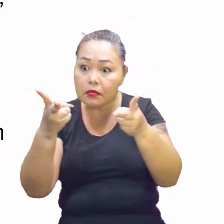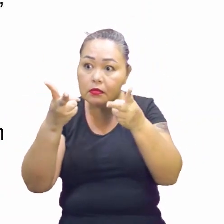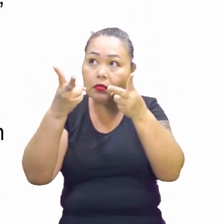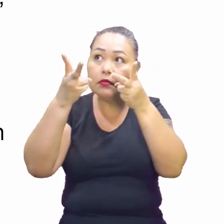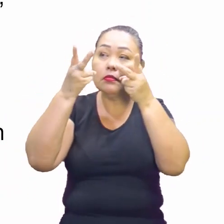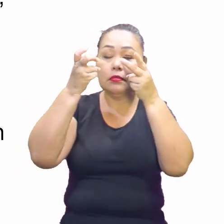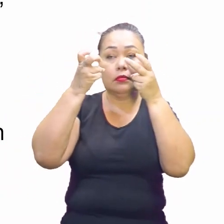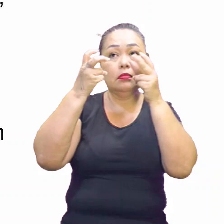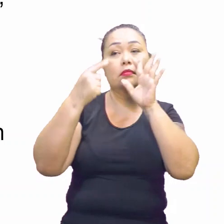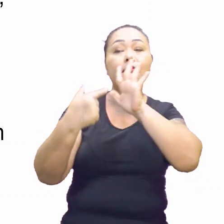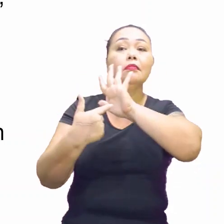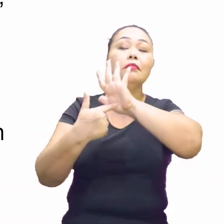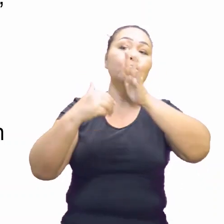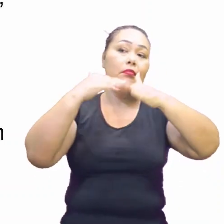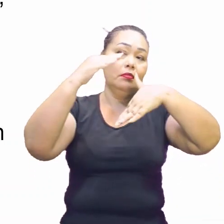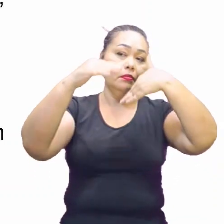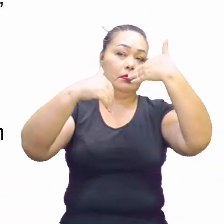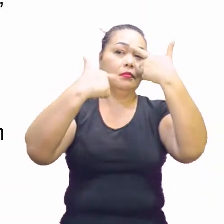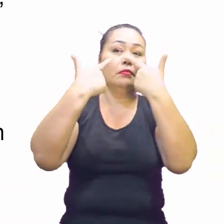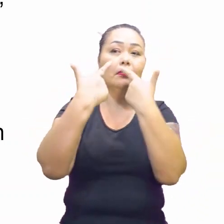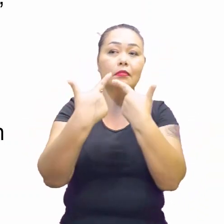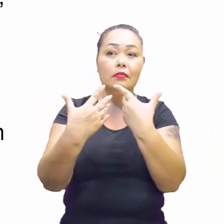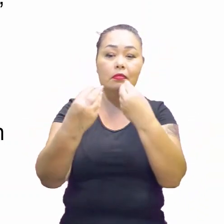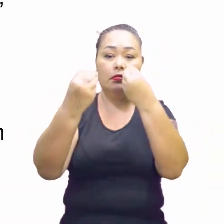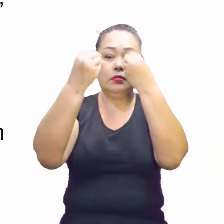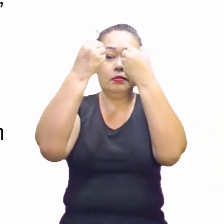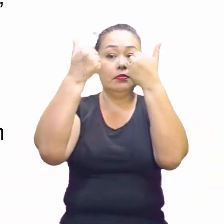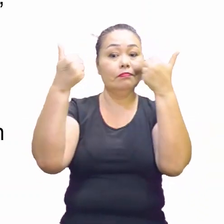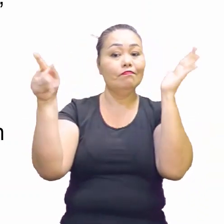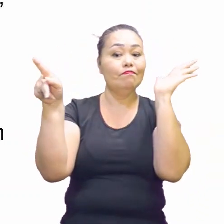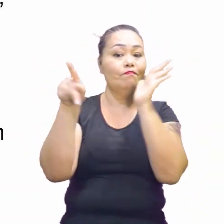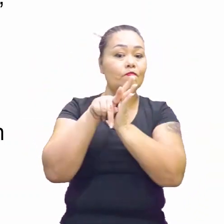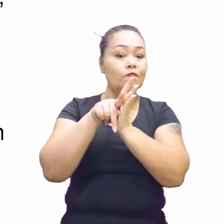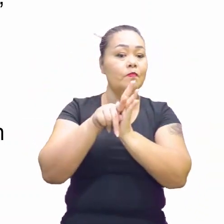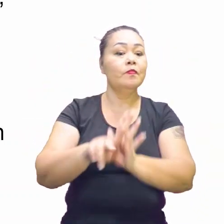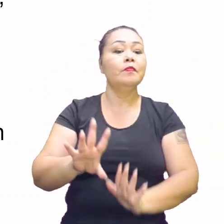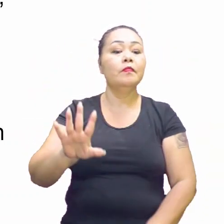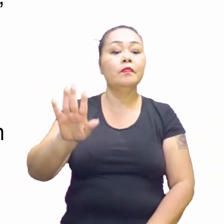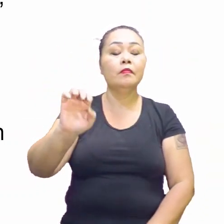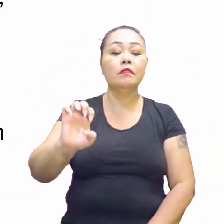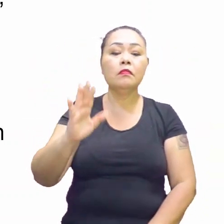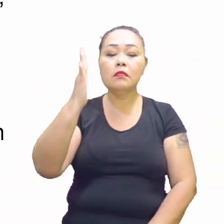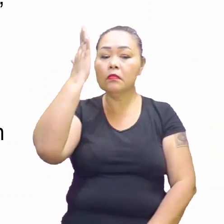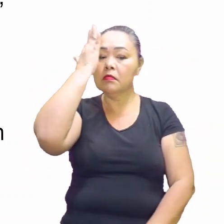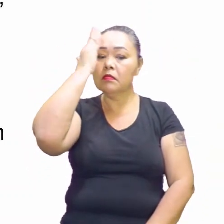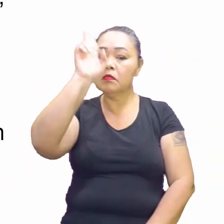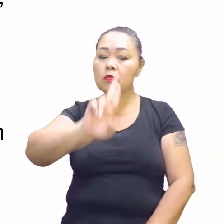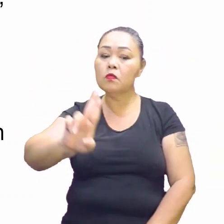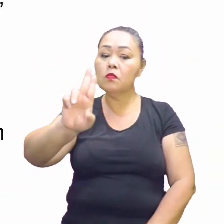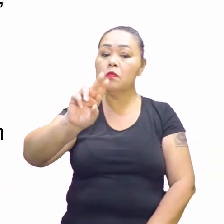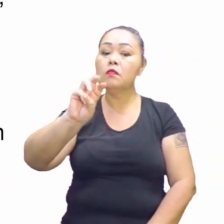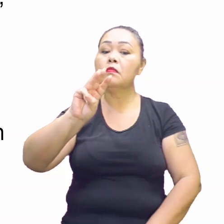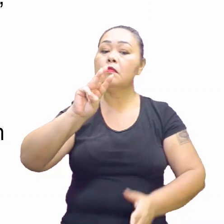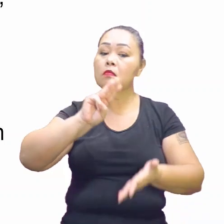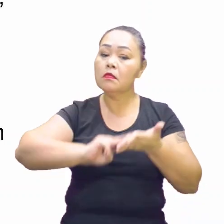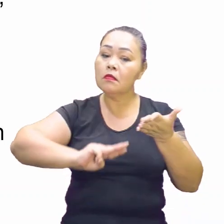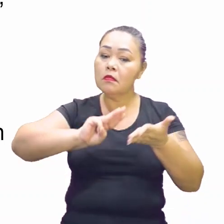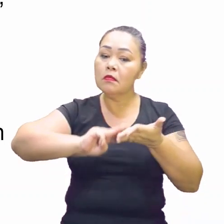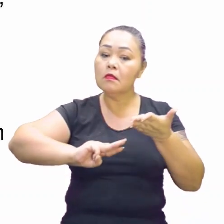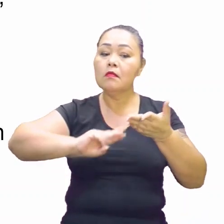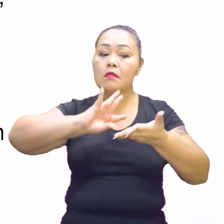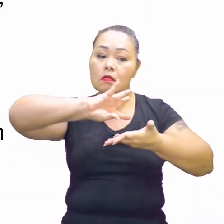o desenvolvimento de uma linguagem própria. Letra E, entendimento sobre o uso de